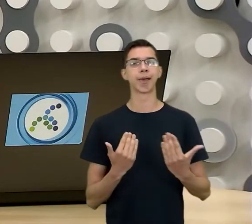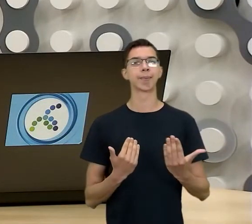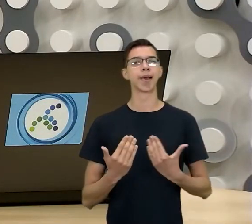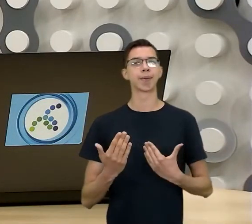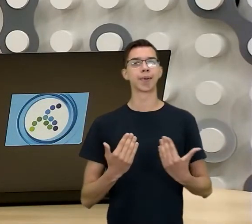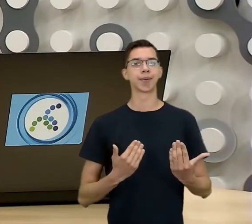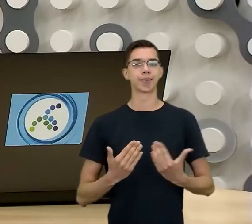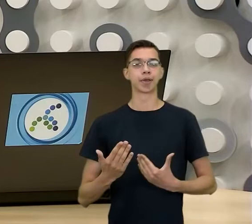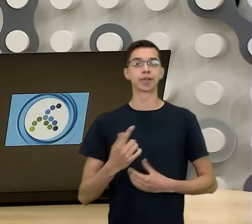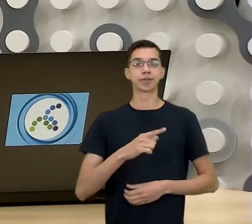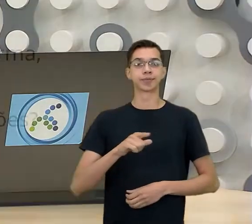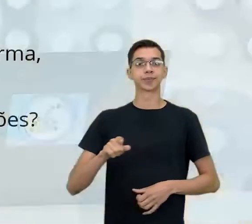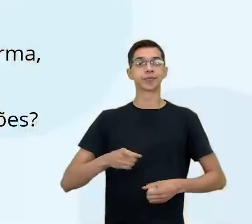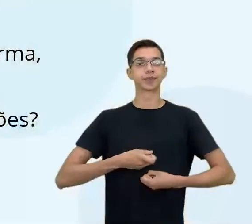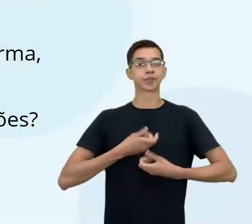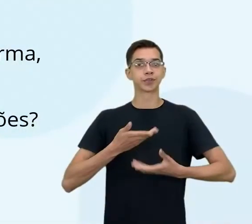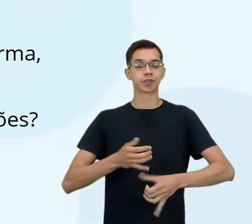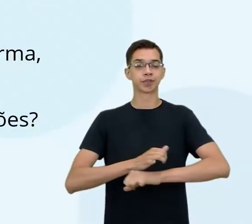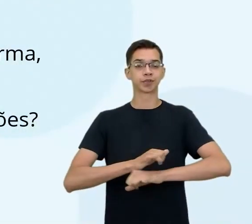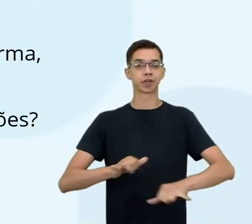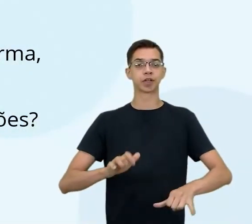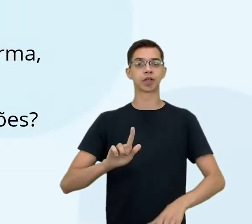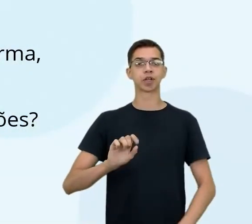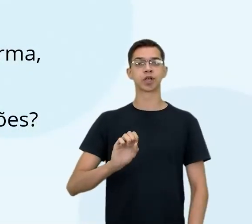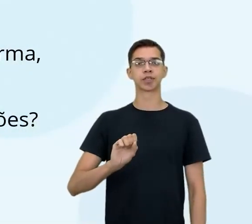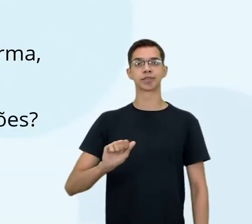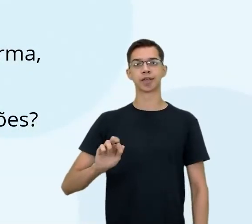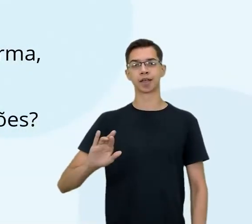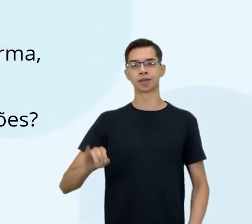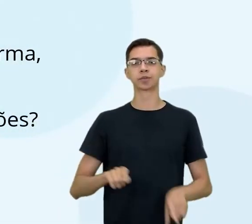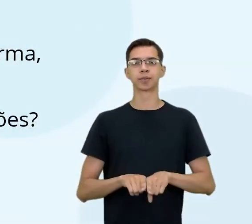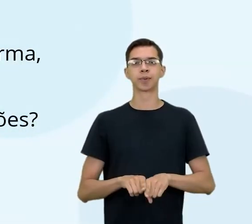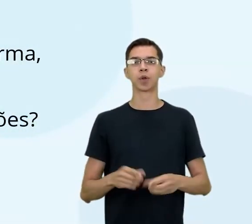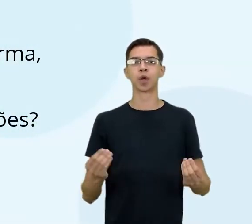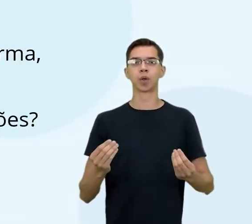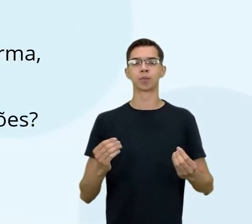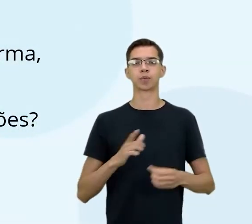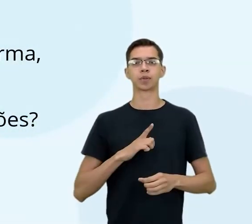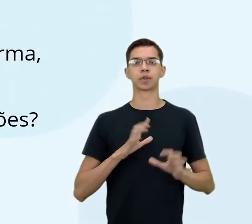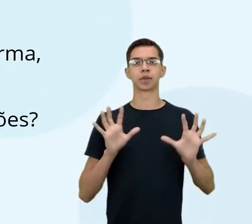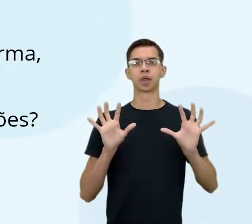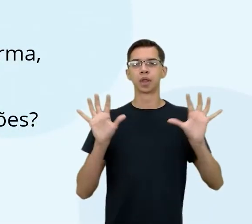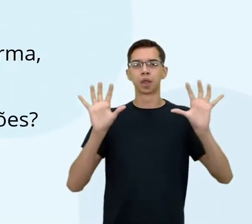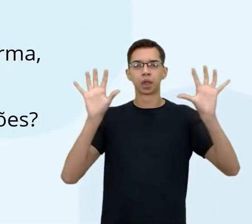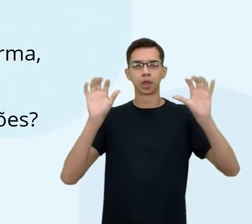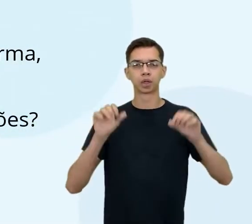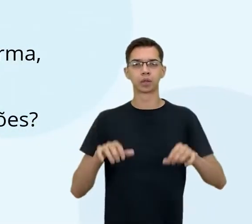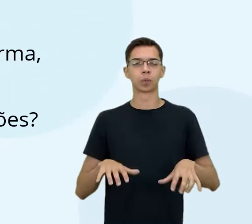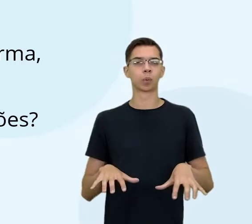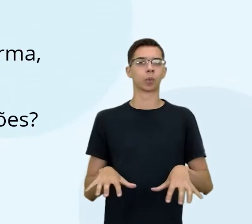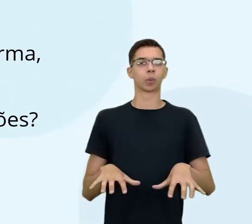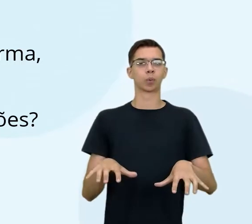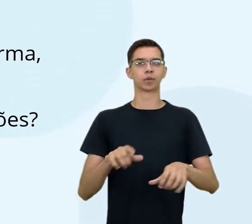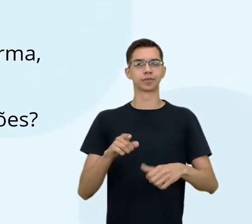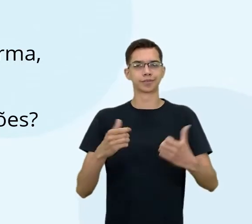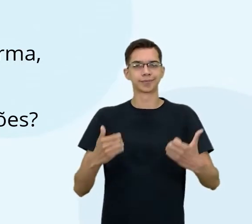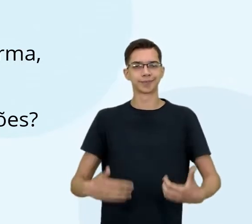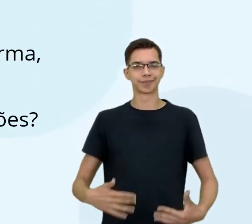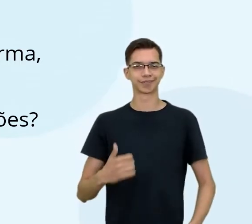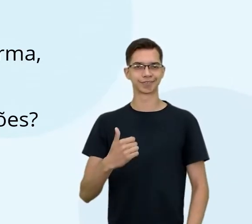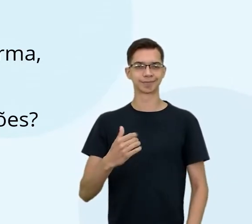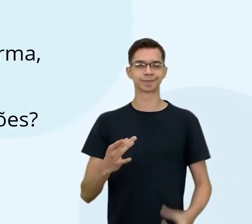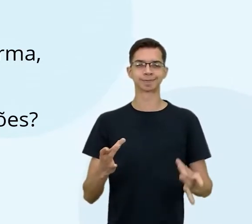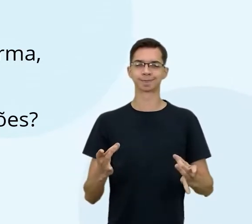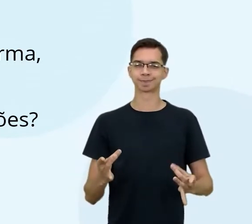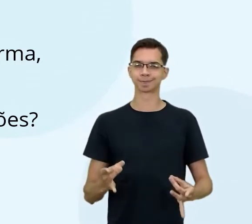e aí vocês vão falar um pouquinho do glossário, aí, das criaturas, como é que tá o glossário de vocês, para quem quiser mostrar o glossário que já